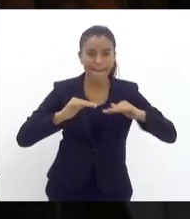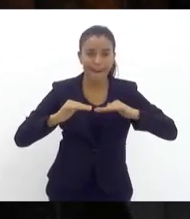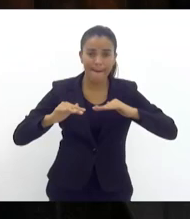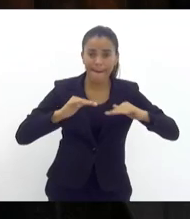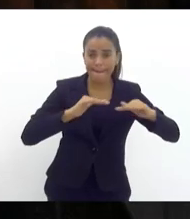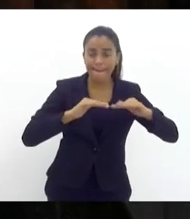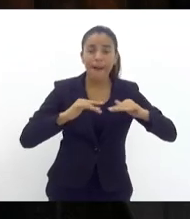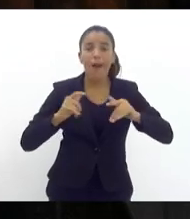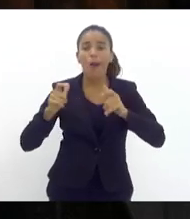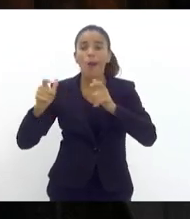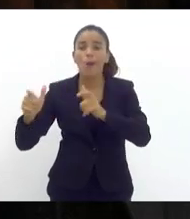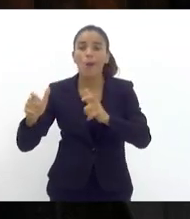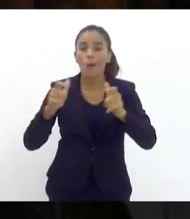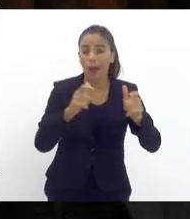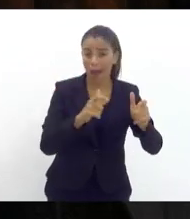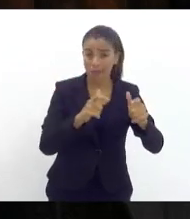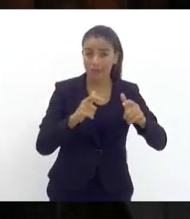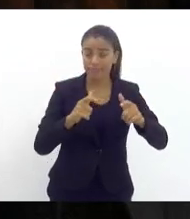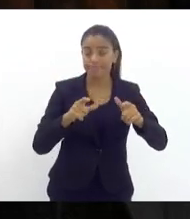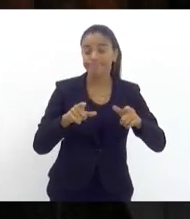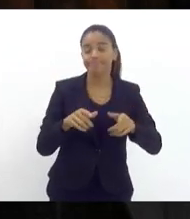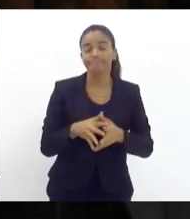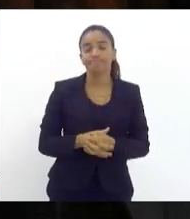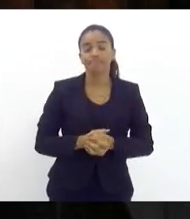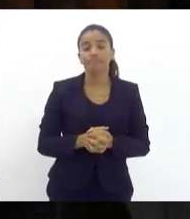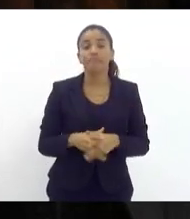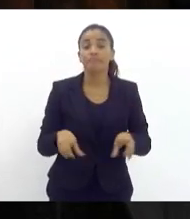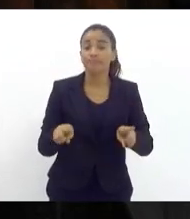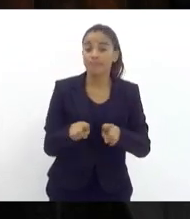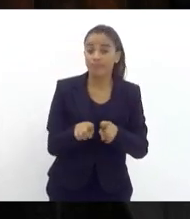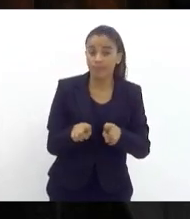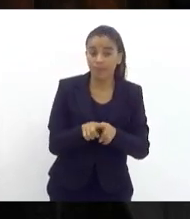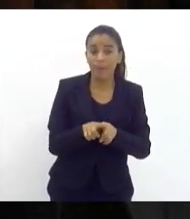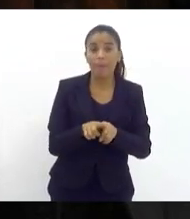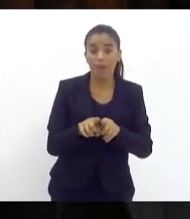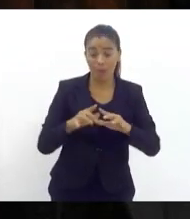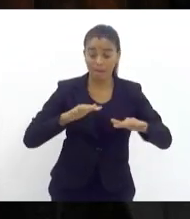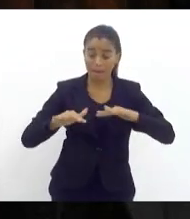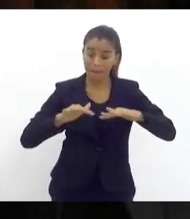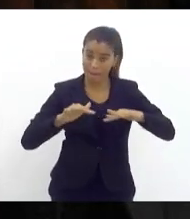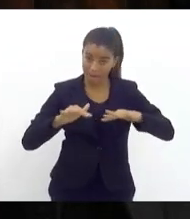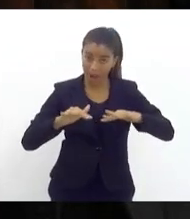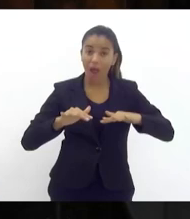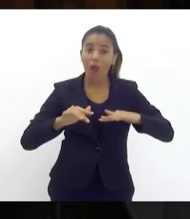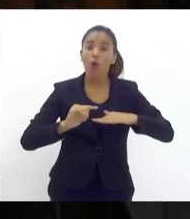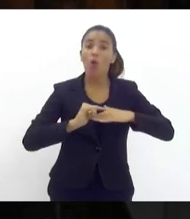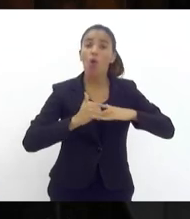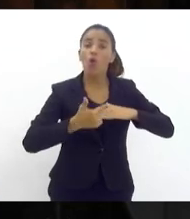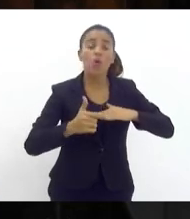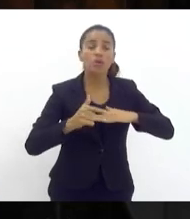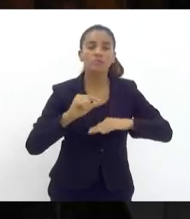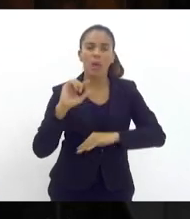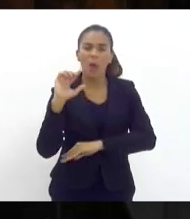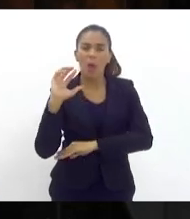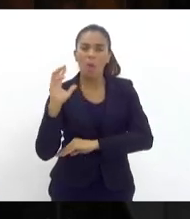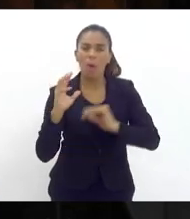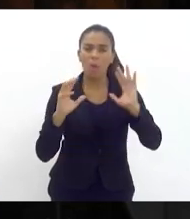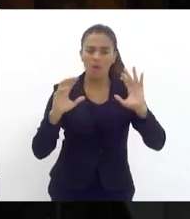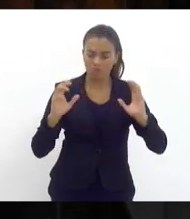localizadas e gigantescas e derivados queimadas